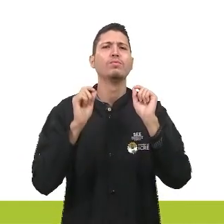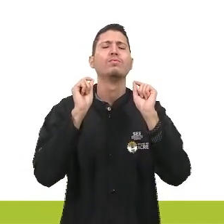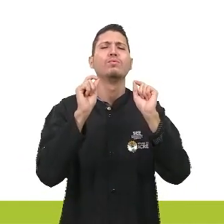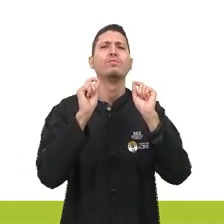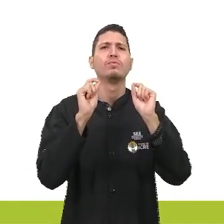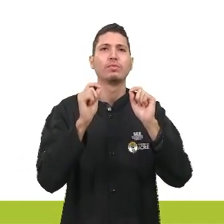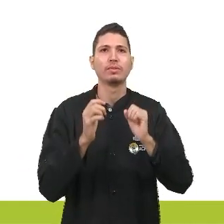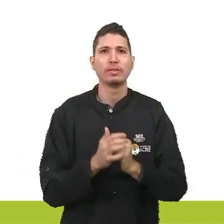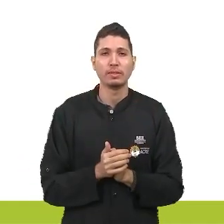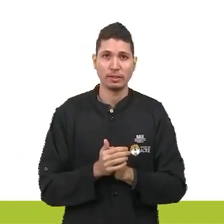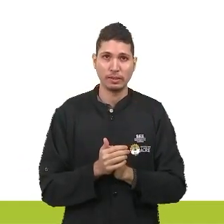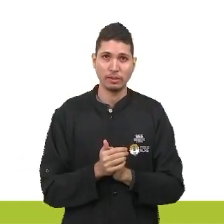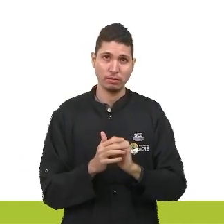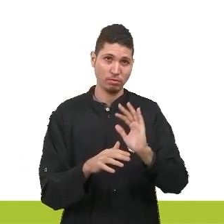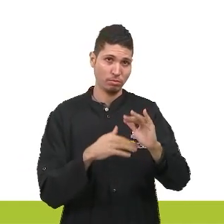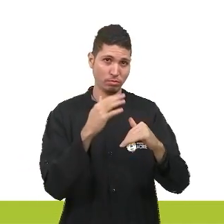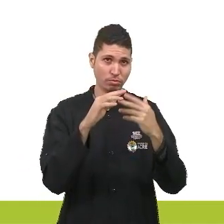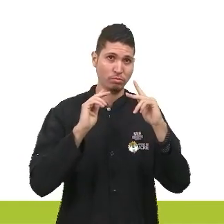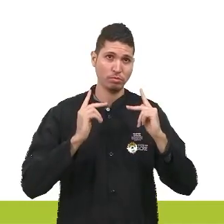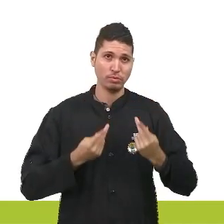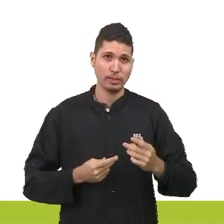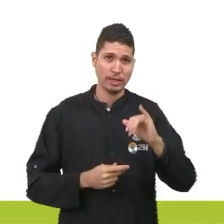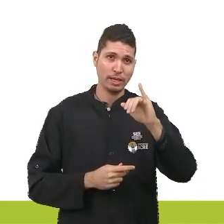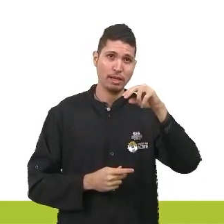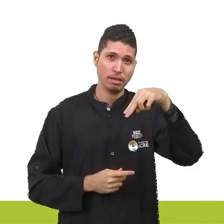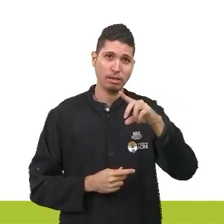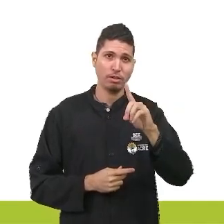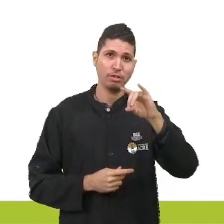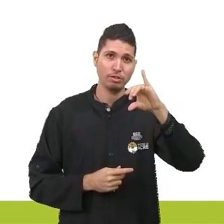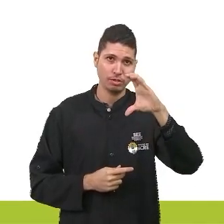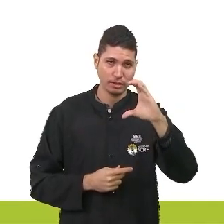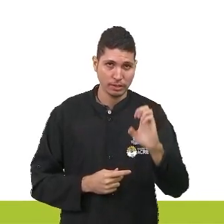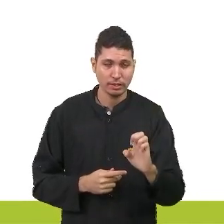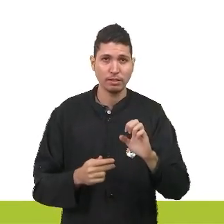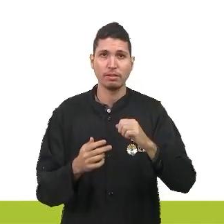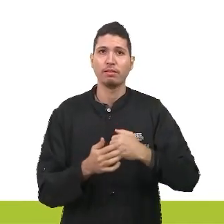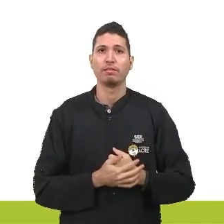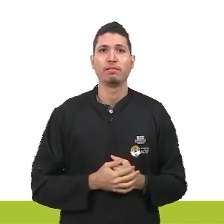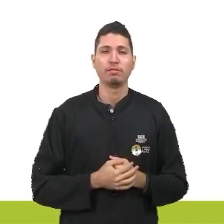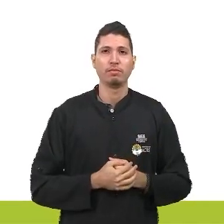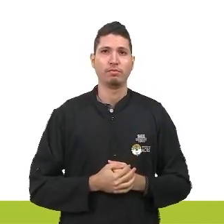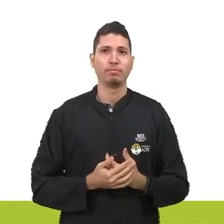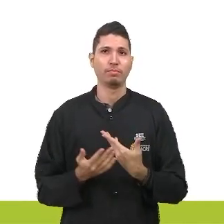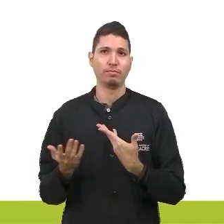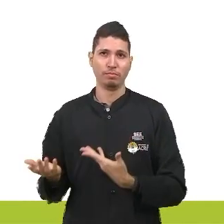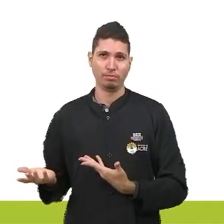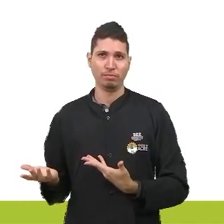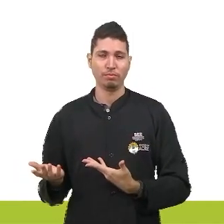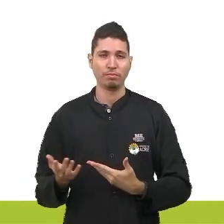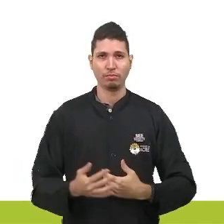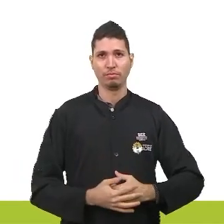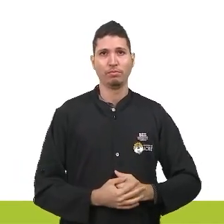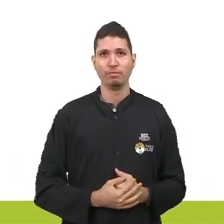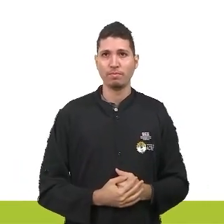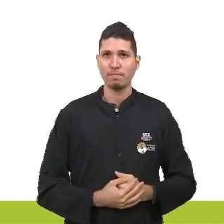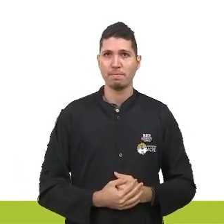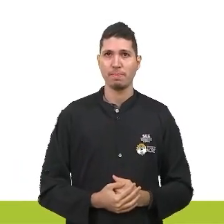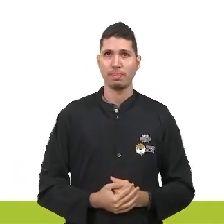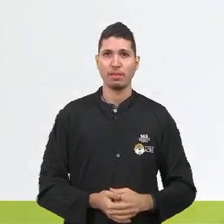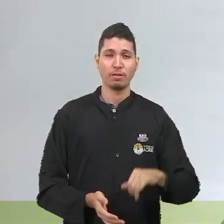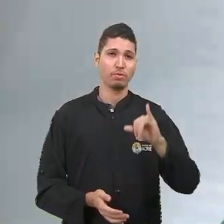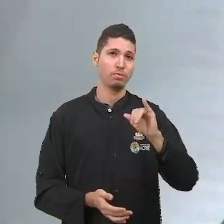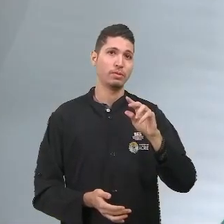IDH? Índice de Desenvolvimento Humano. Em 2022 era de 0,76. Então, o Índice de